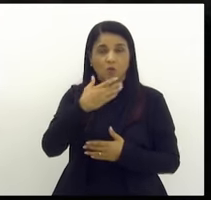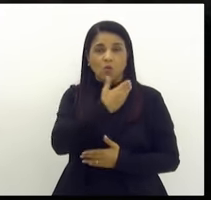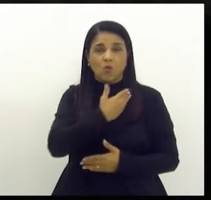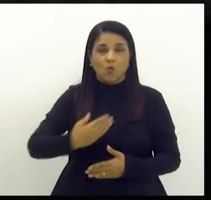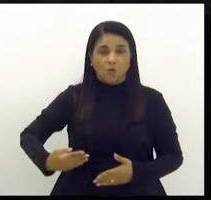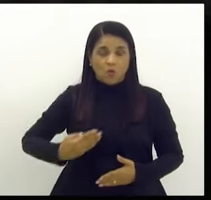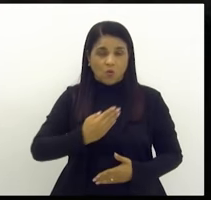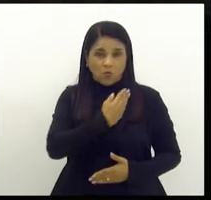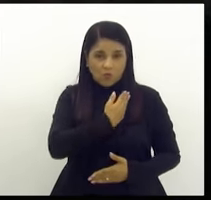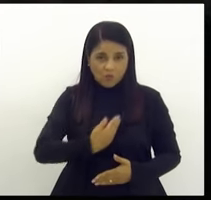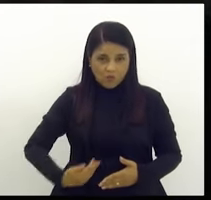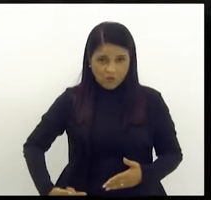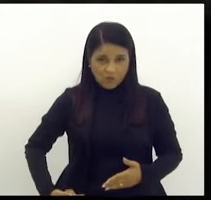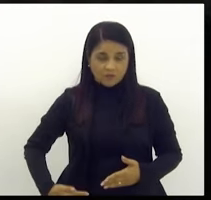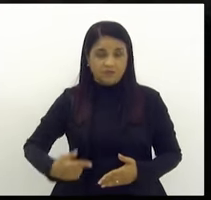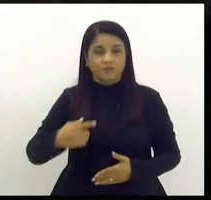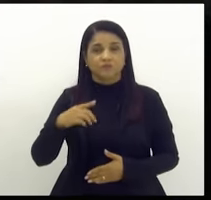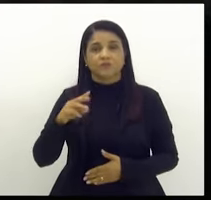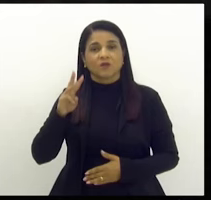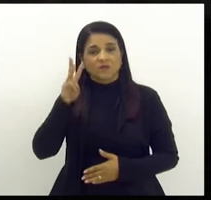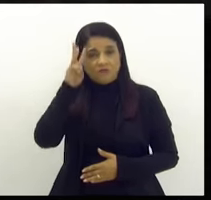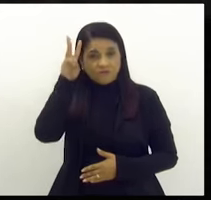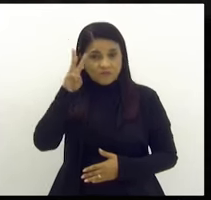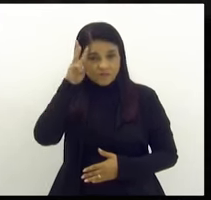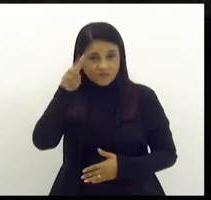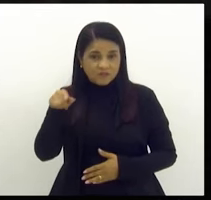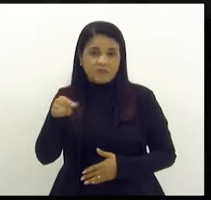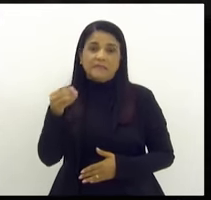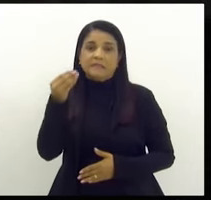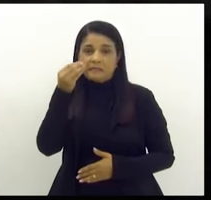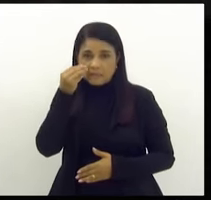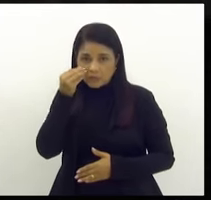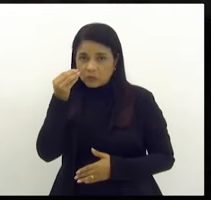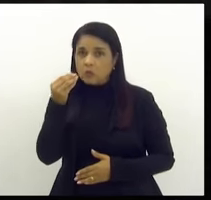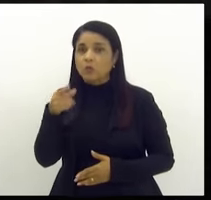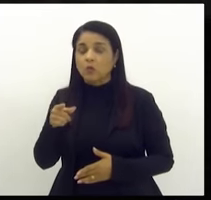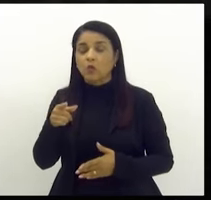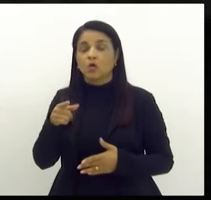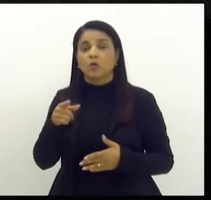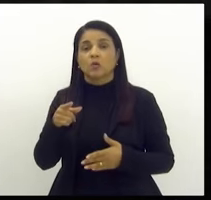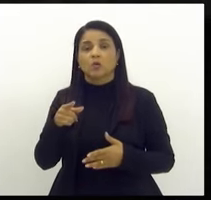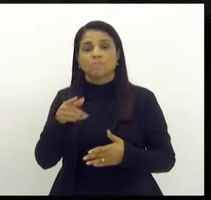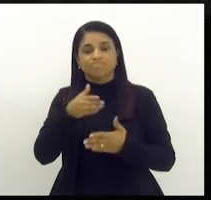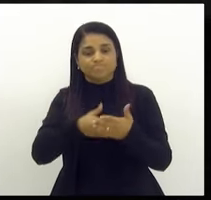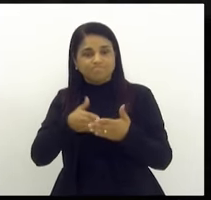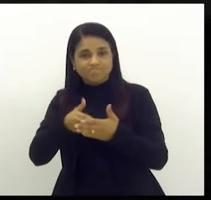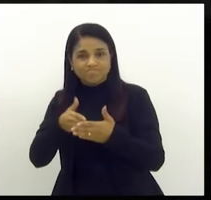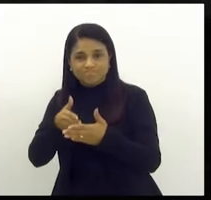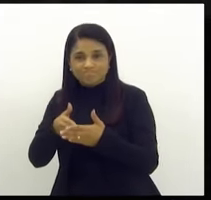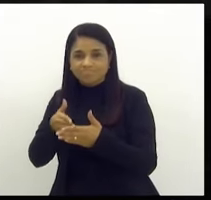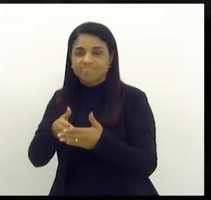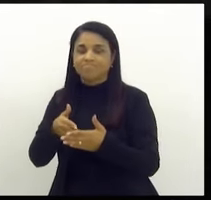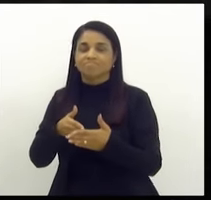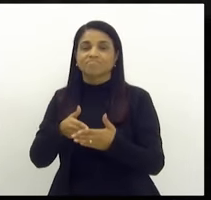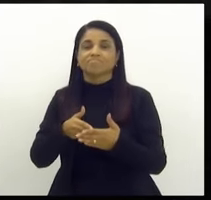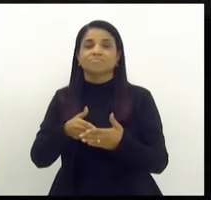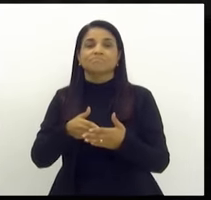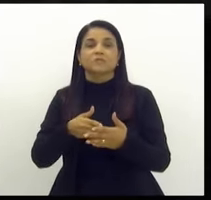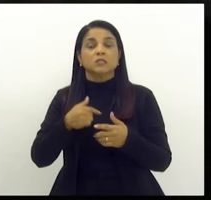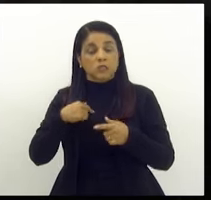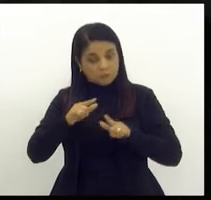Wilson witel ele também tentou contingenciar E nós reagimos lá era contingenciamento e